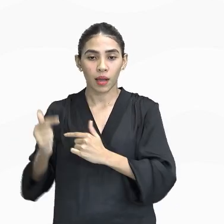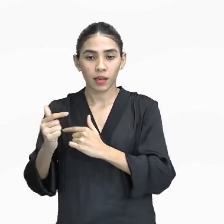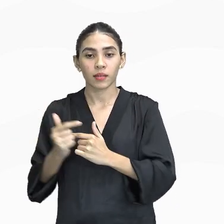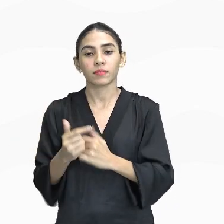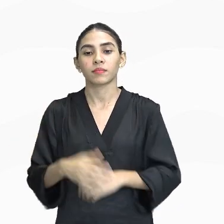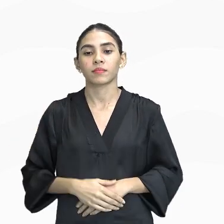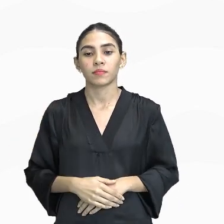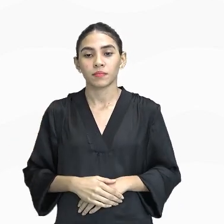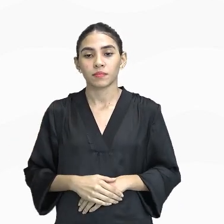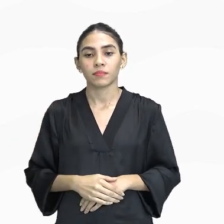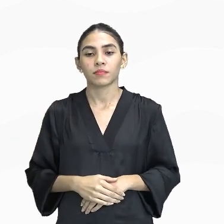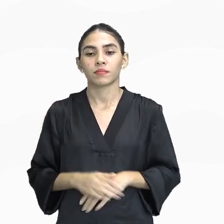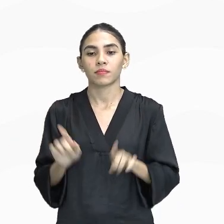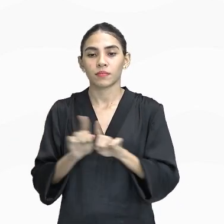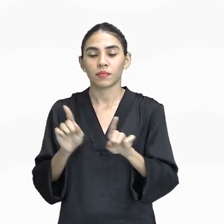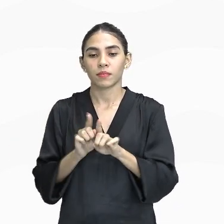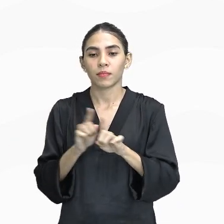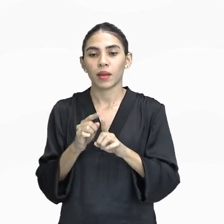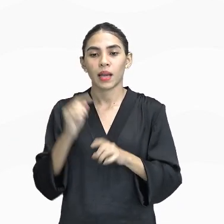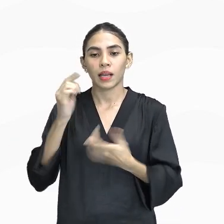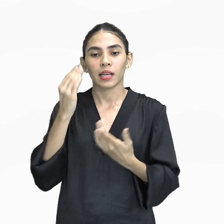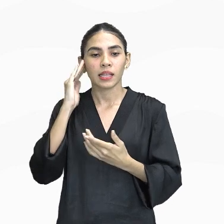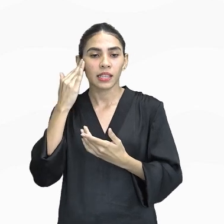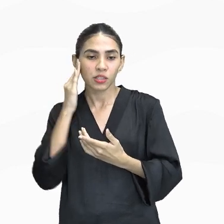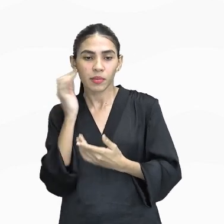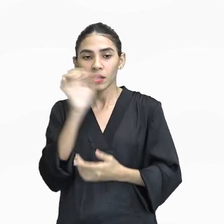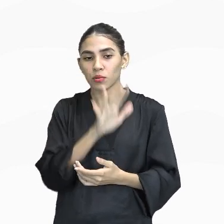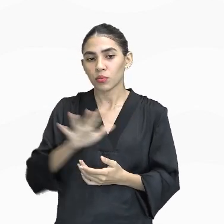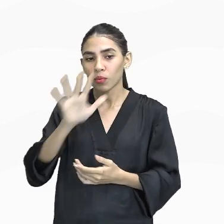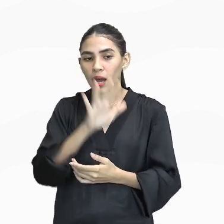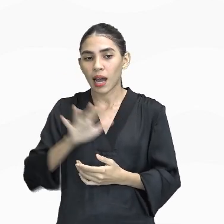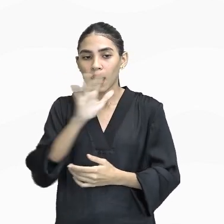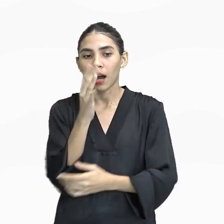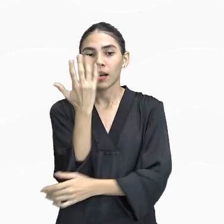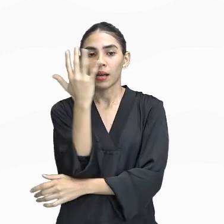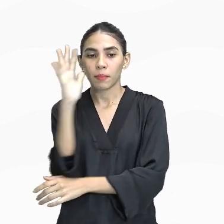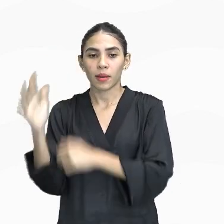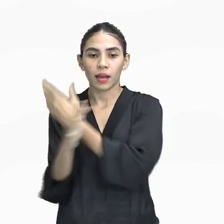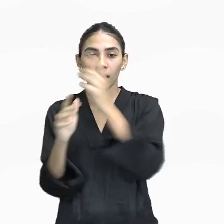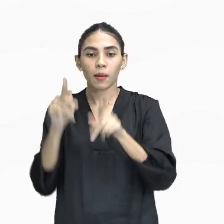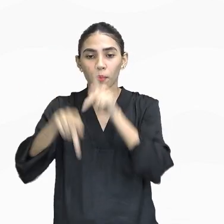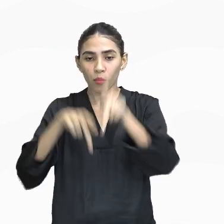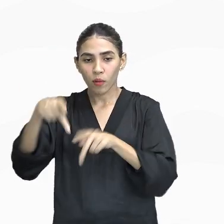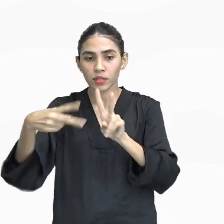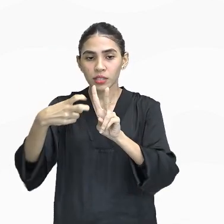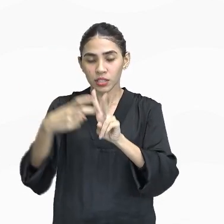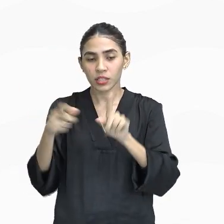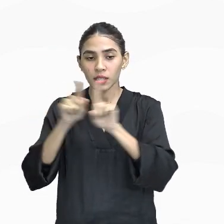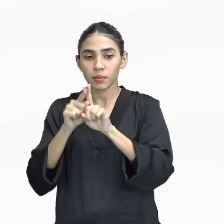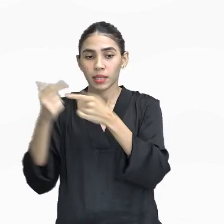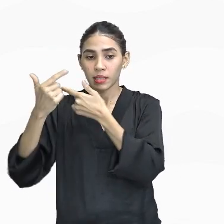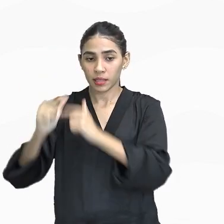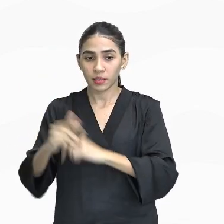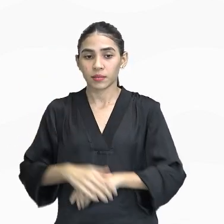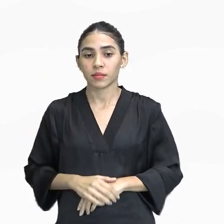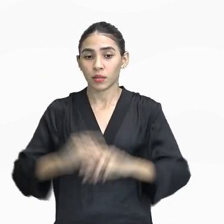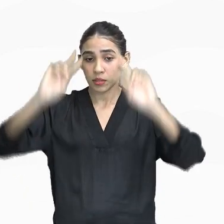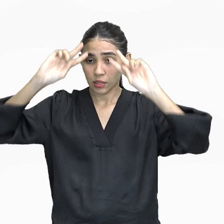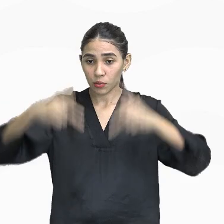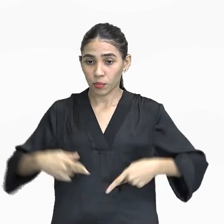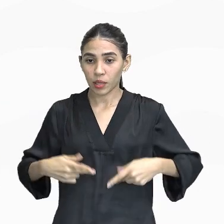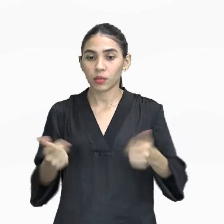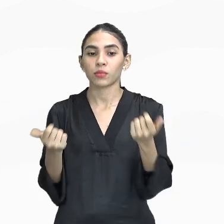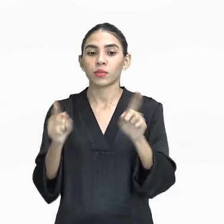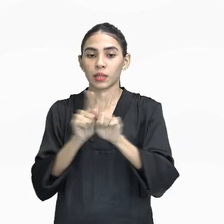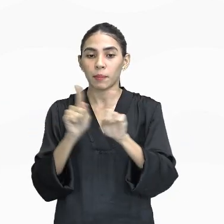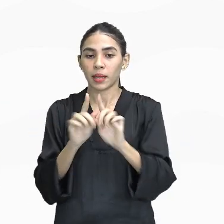ancestrais, lições da sabedoria ambiental dos povos indígenas e tradicionais, o ser humano e a